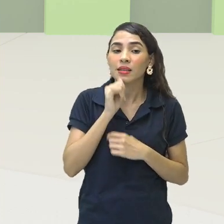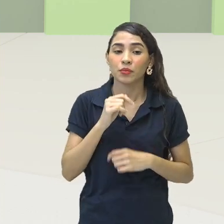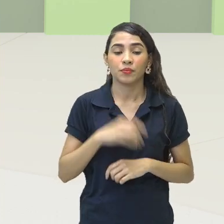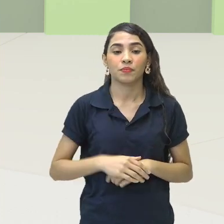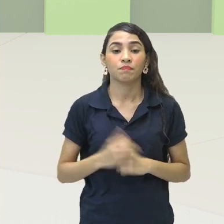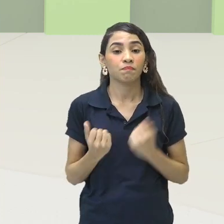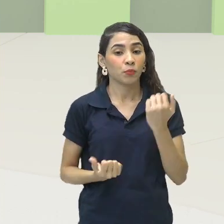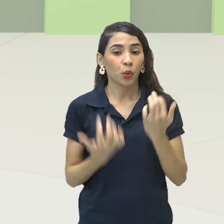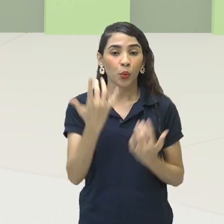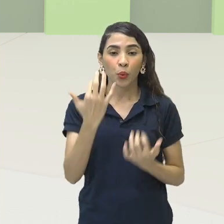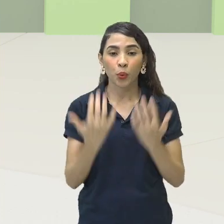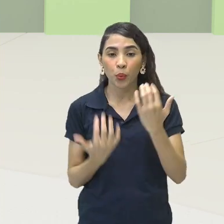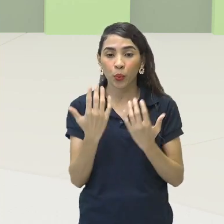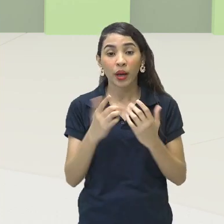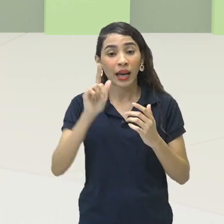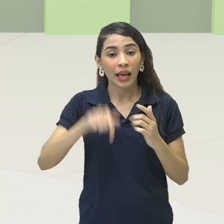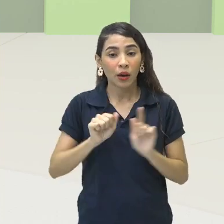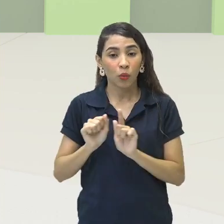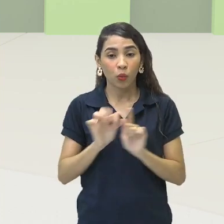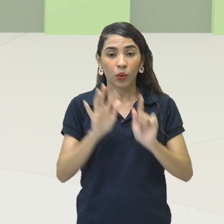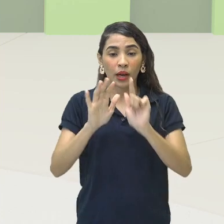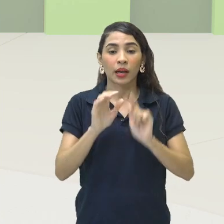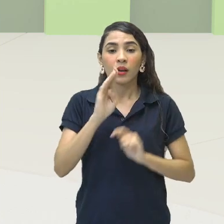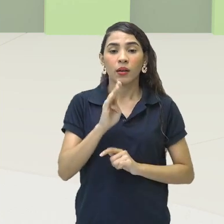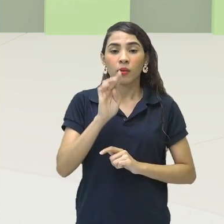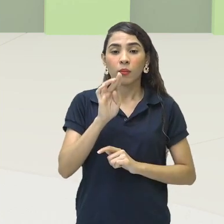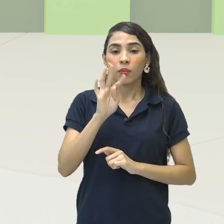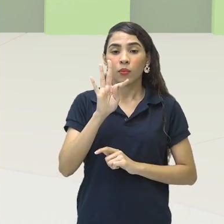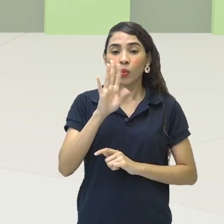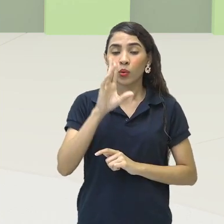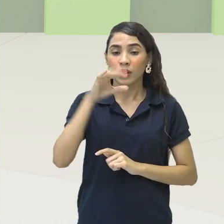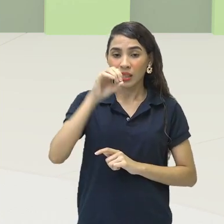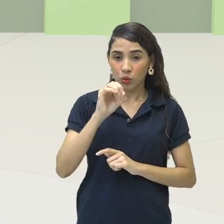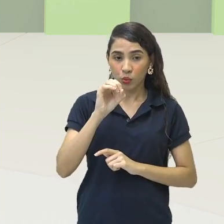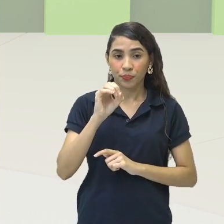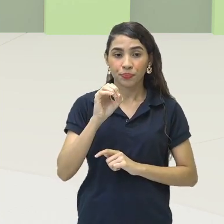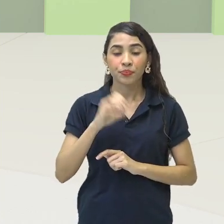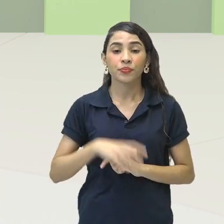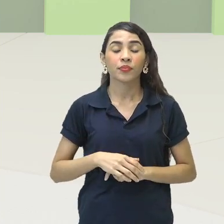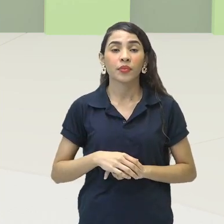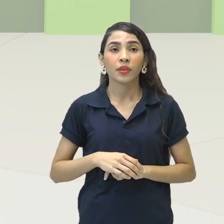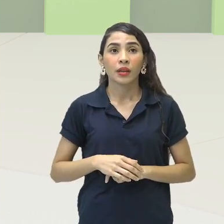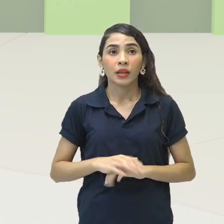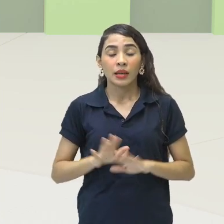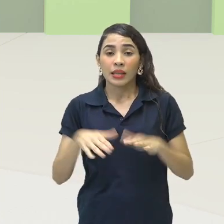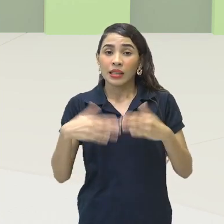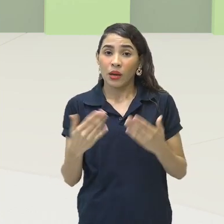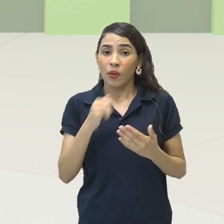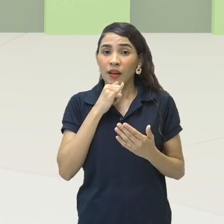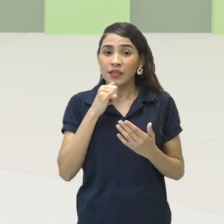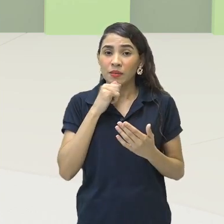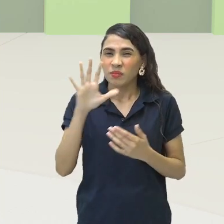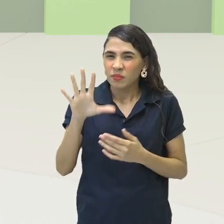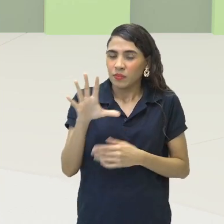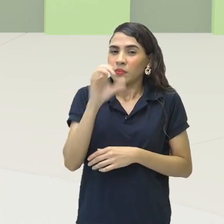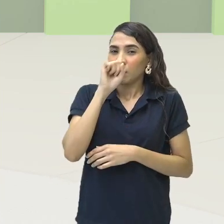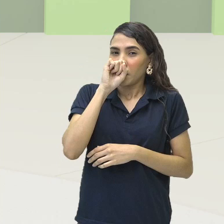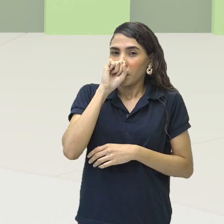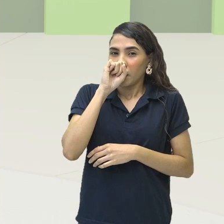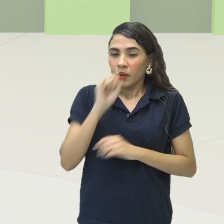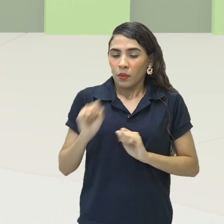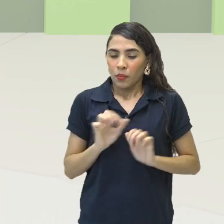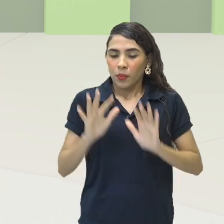nossos fogões acesos é o gás butano, tá? Ah, professor, então o cheiro que eu sinto do gás é